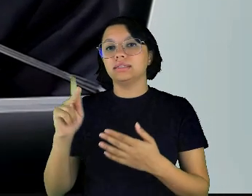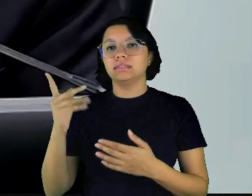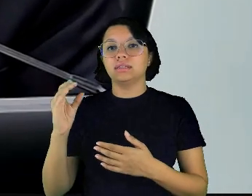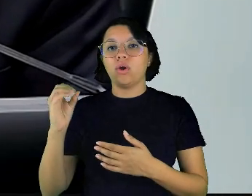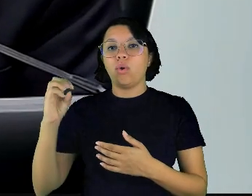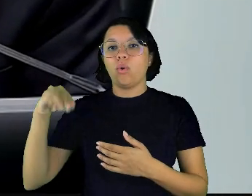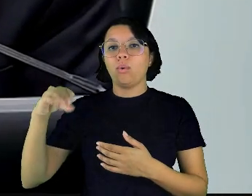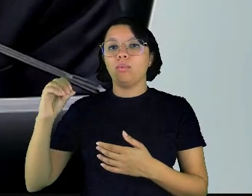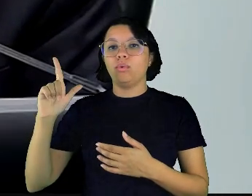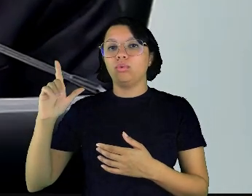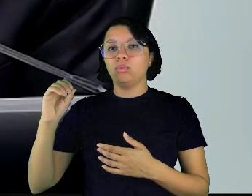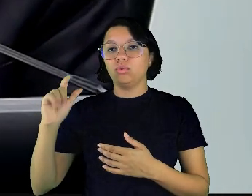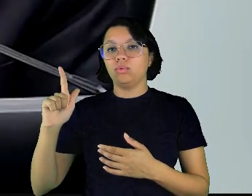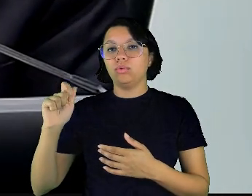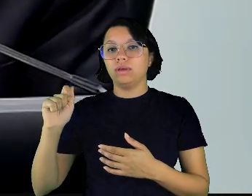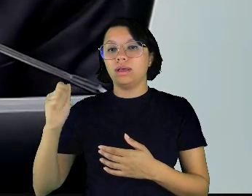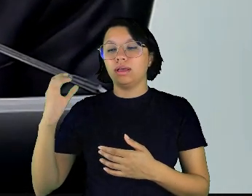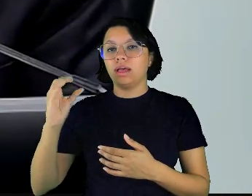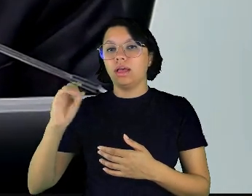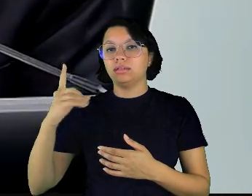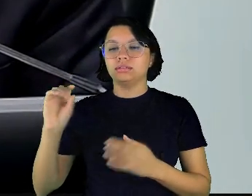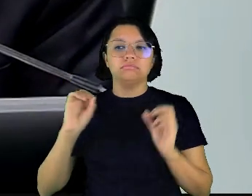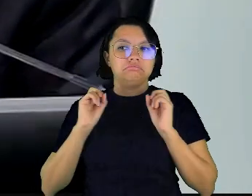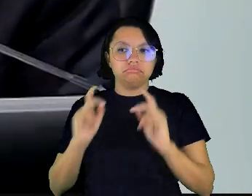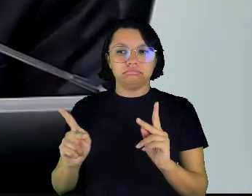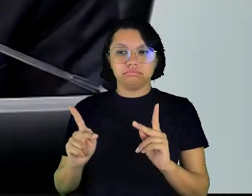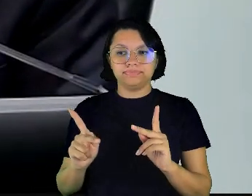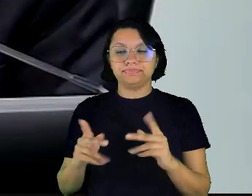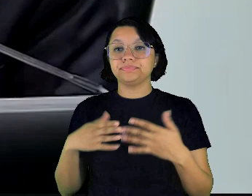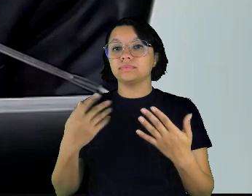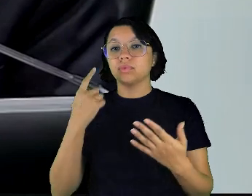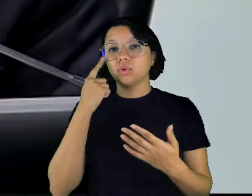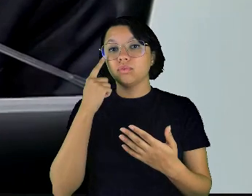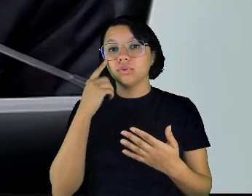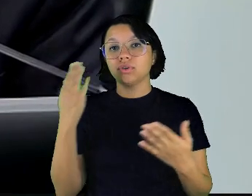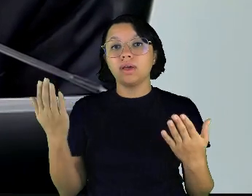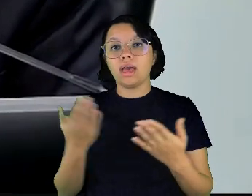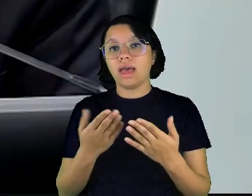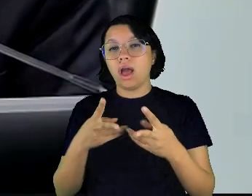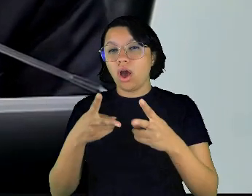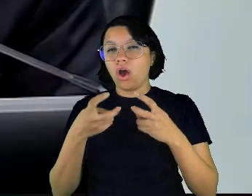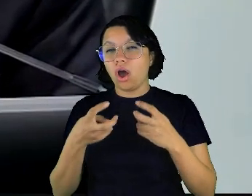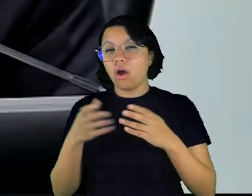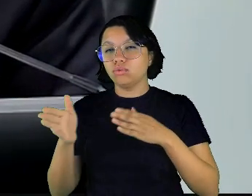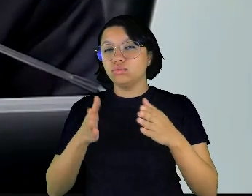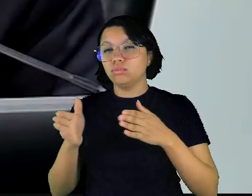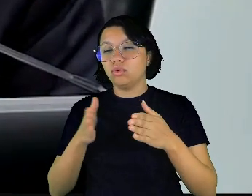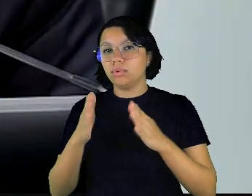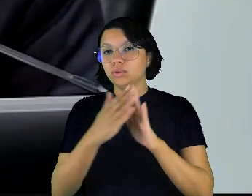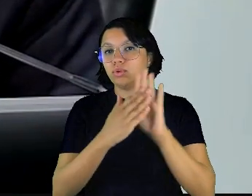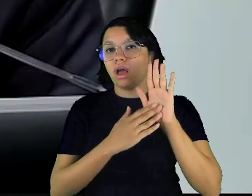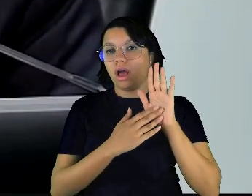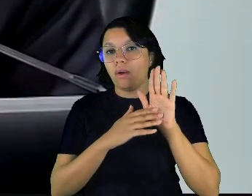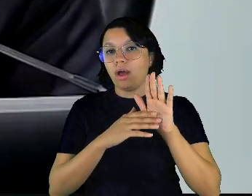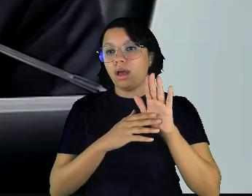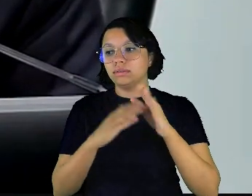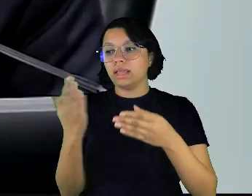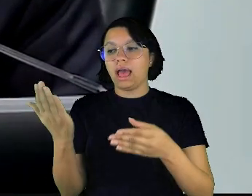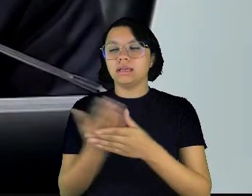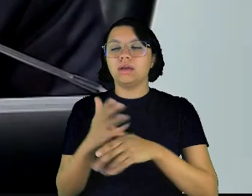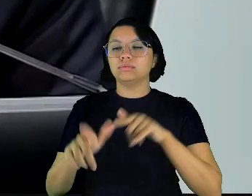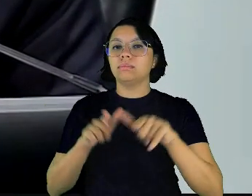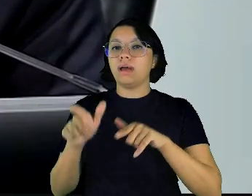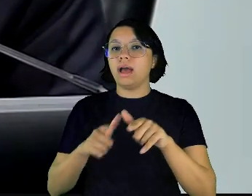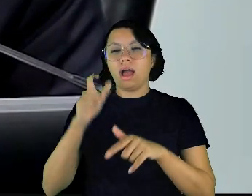ponto. Então, vejam, essa consideração do momento do ajuizamento da ação trabalhista eu achei extremamente